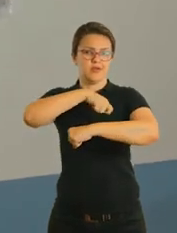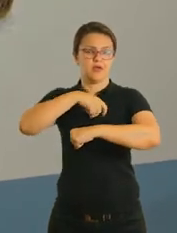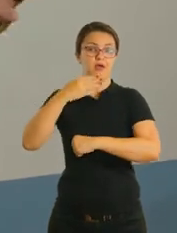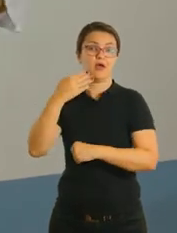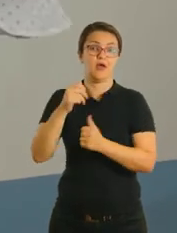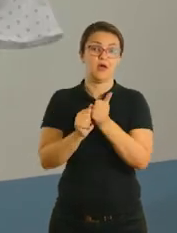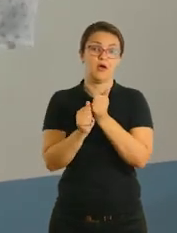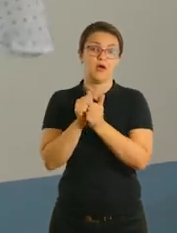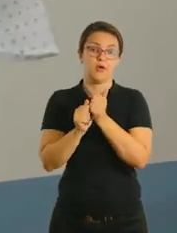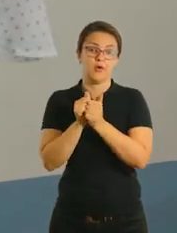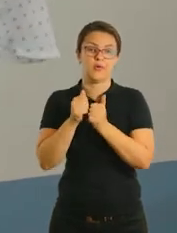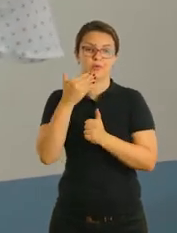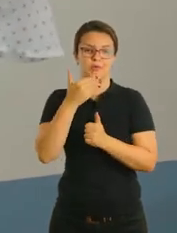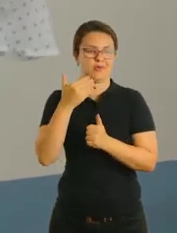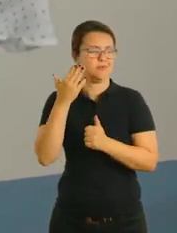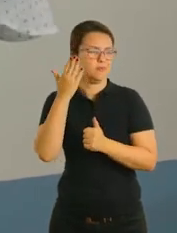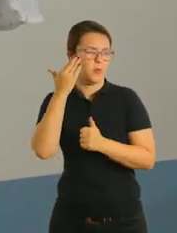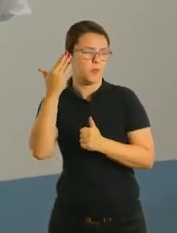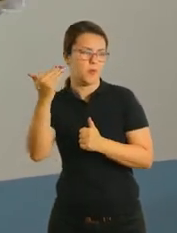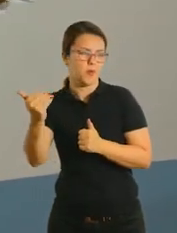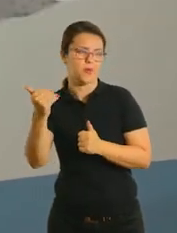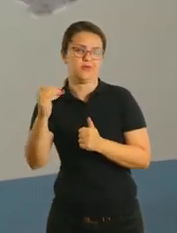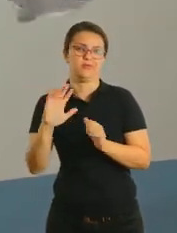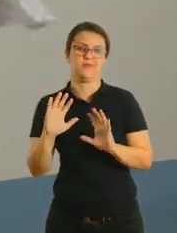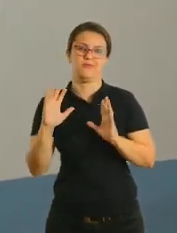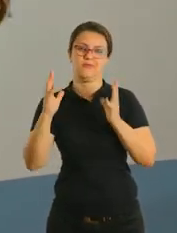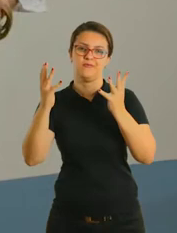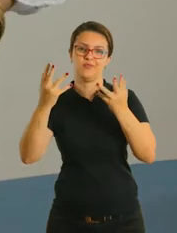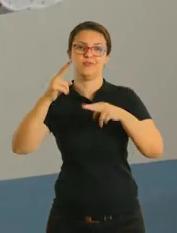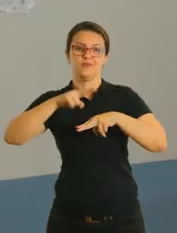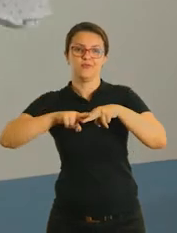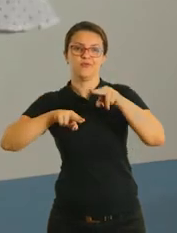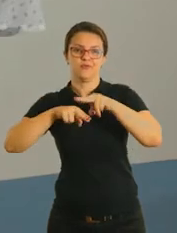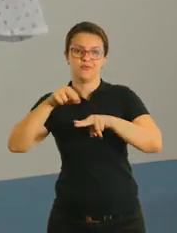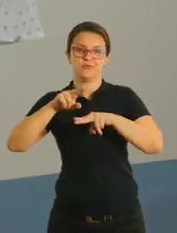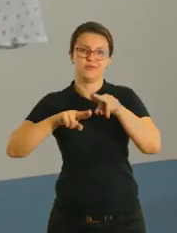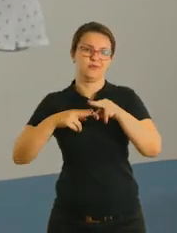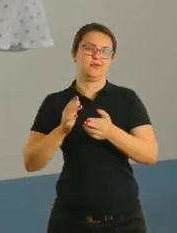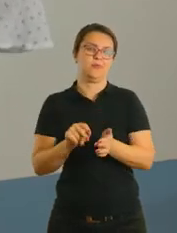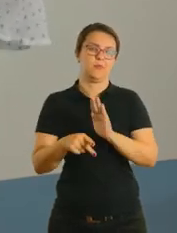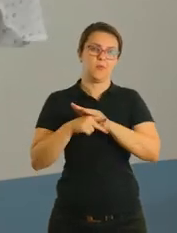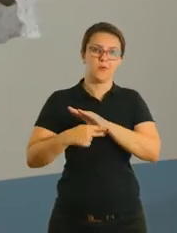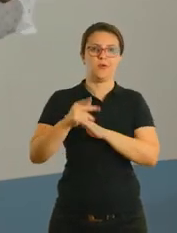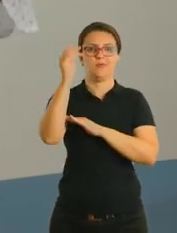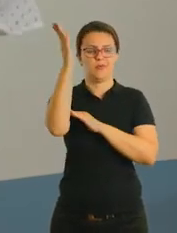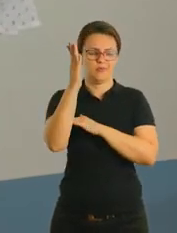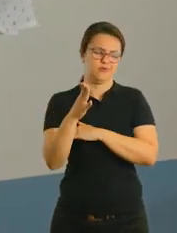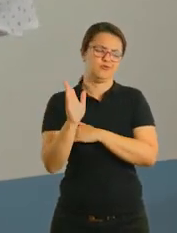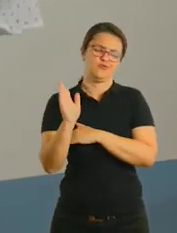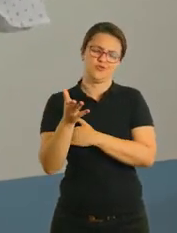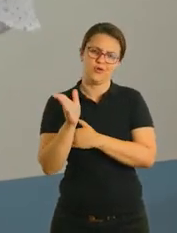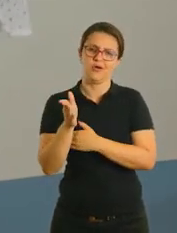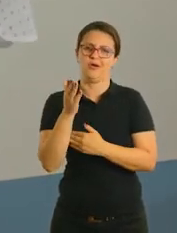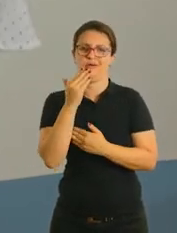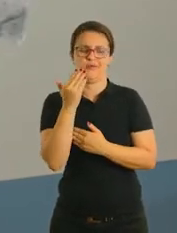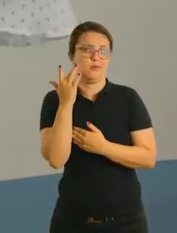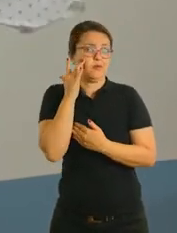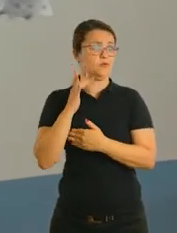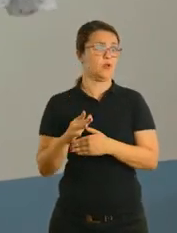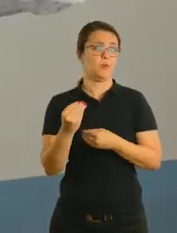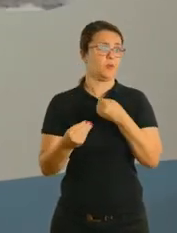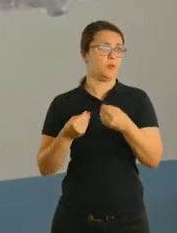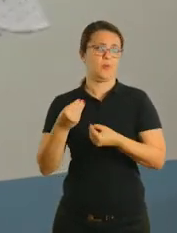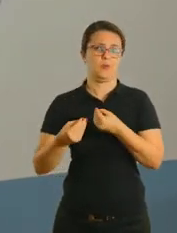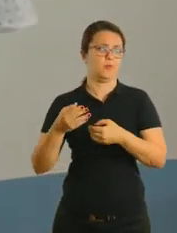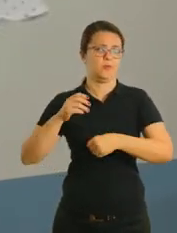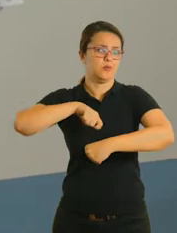festas juninas, que é uma coisa brasileira, que é uma coisa que a criança já comeu, mas com certeza ela não sabe como é feito. Então a professora